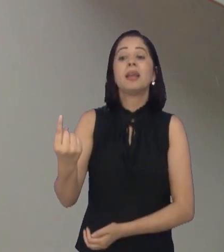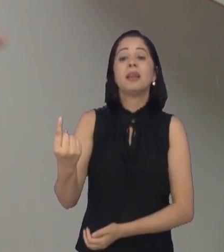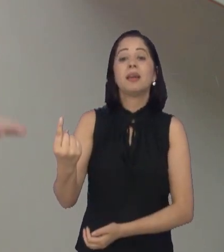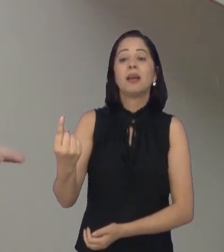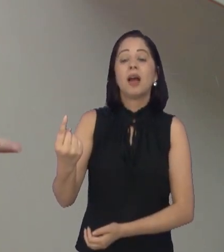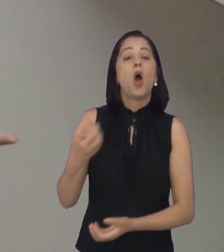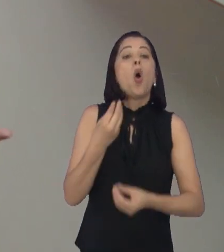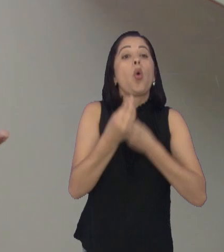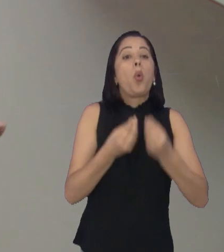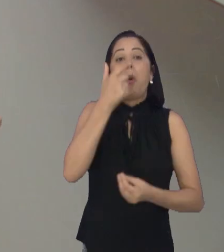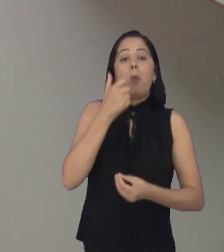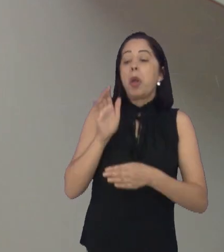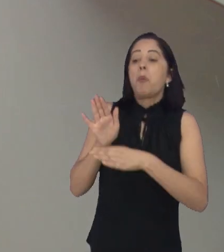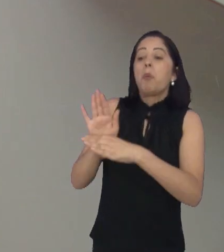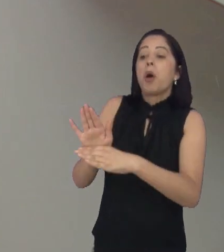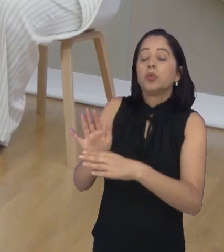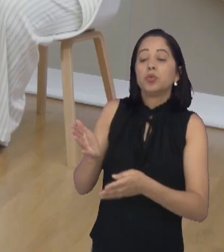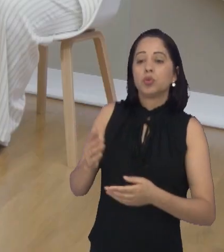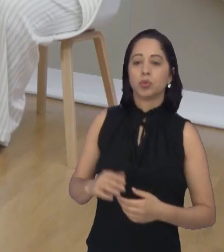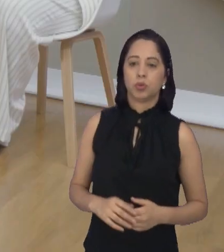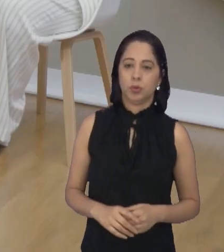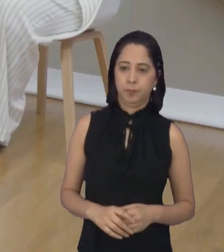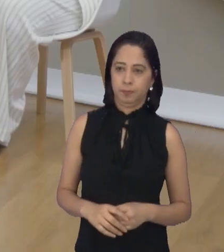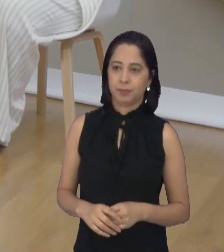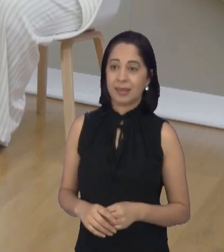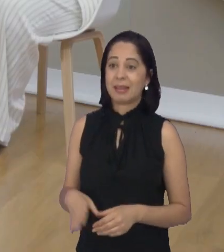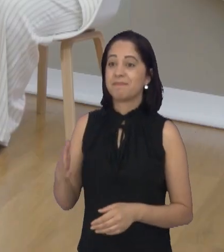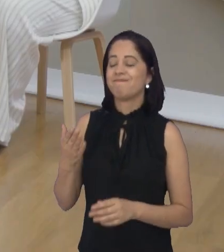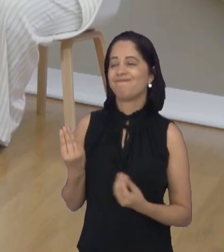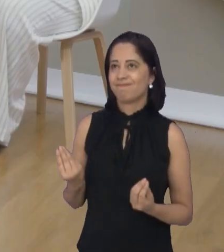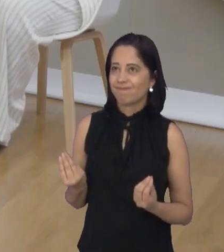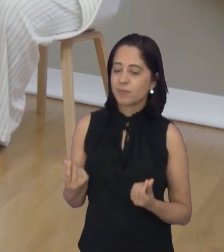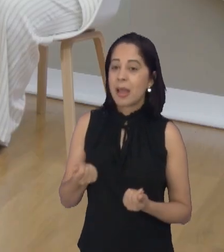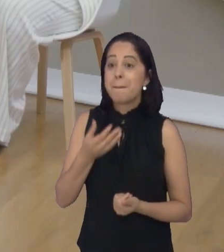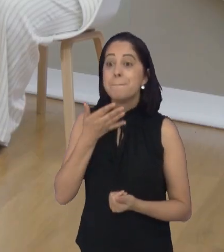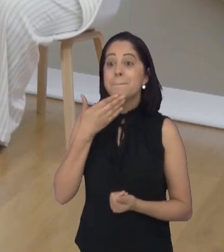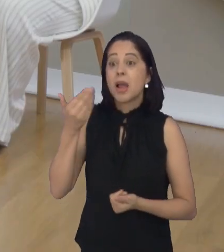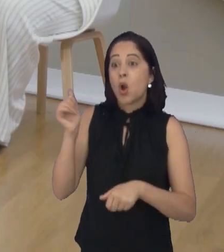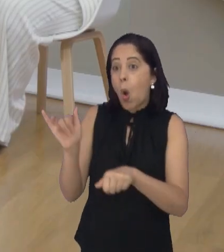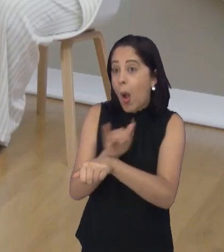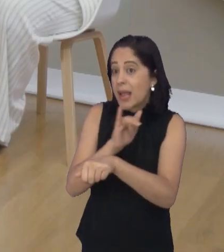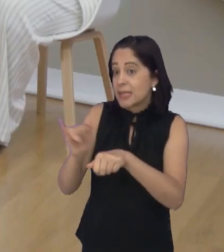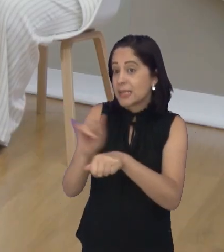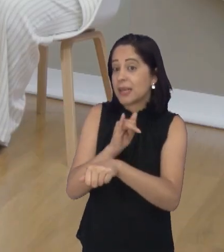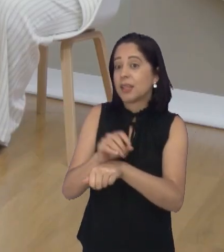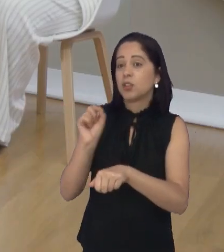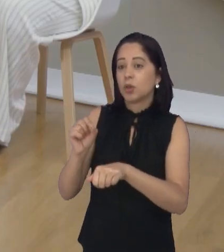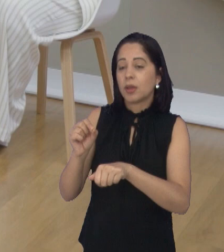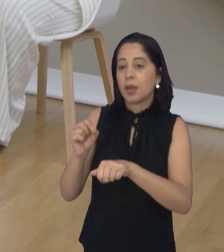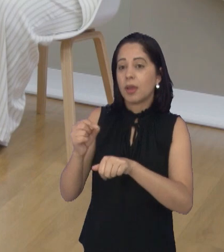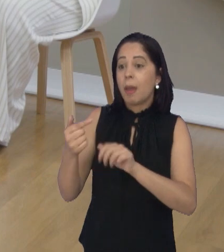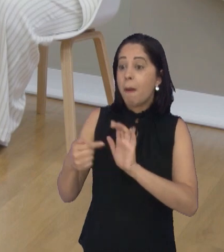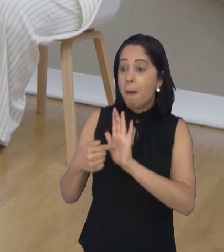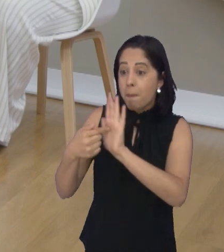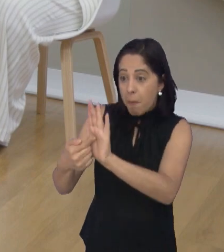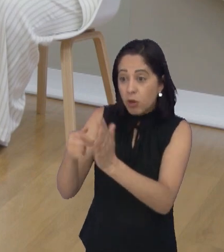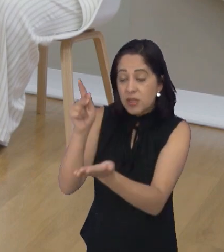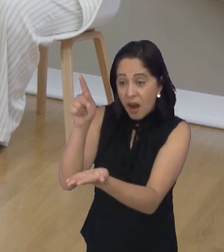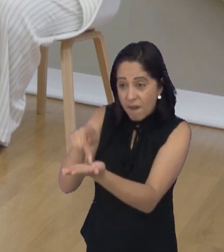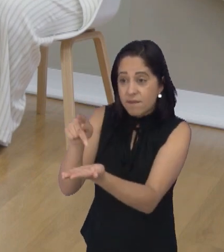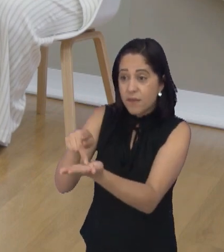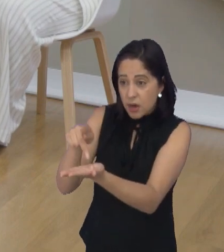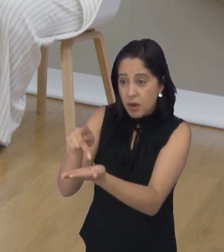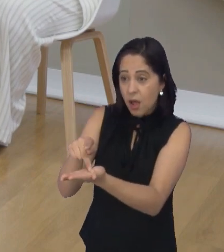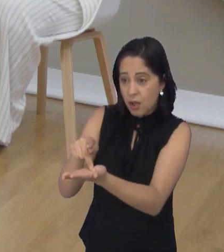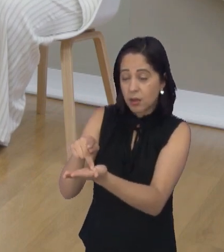posso ajudar essa pessoa? Eu acho que a melhor forma que a gente pode ajudar alguém que tem medo é mostrar a realidade da situação